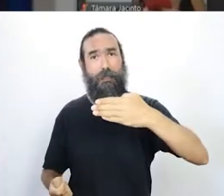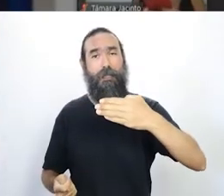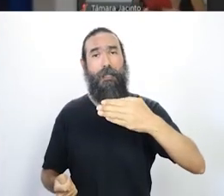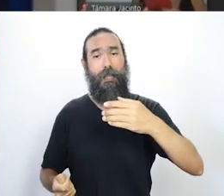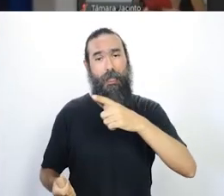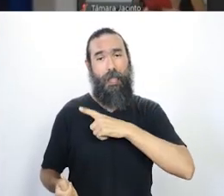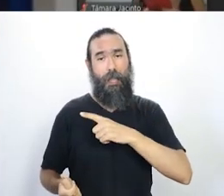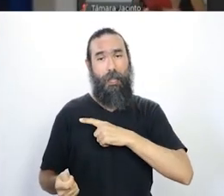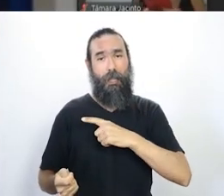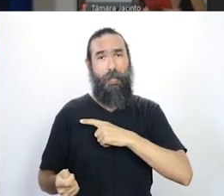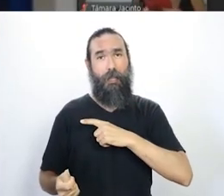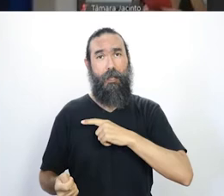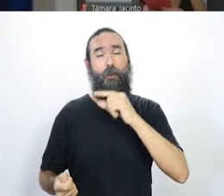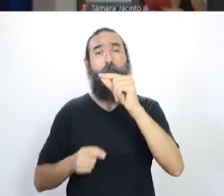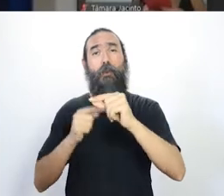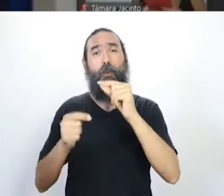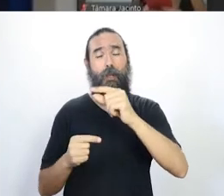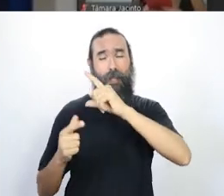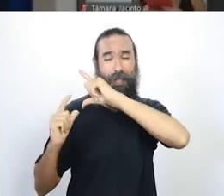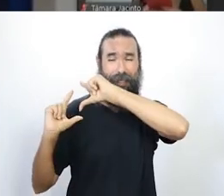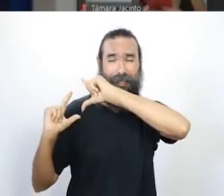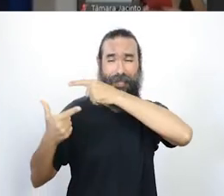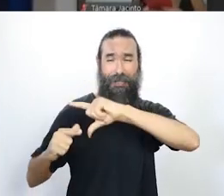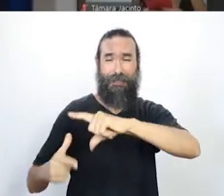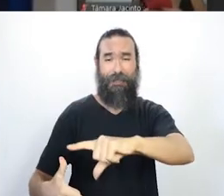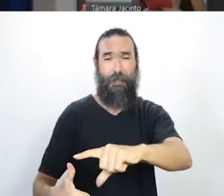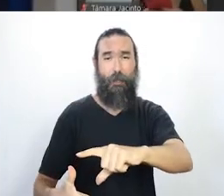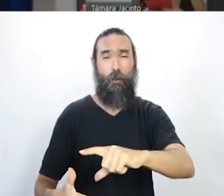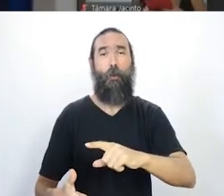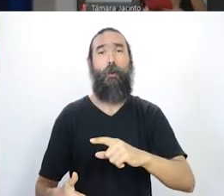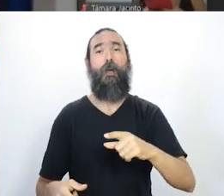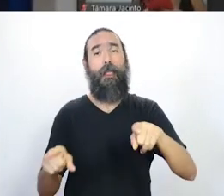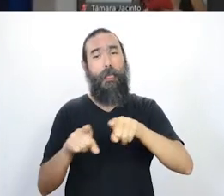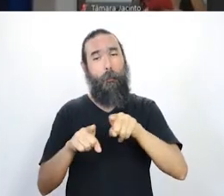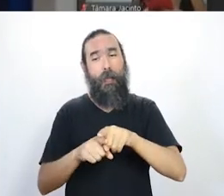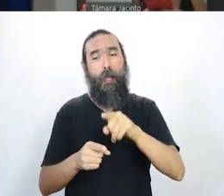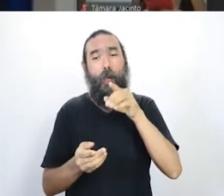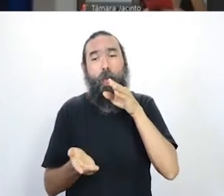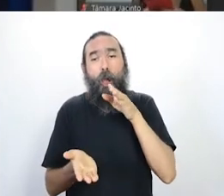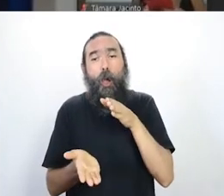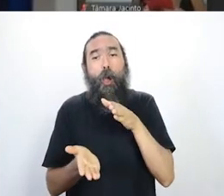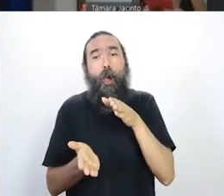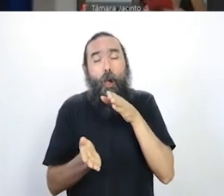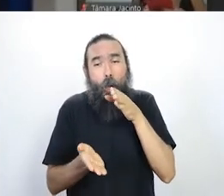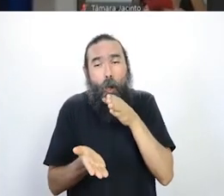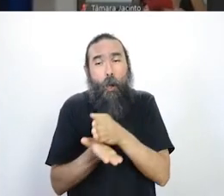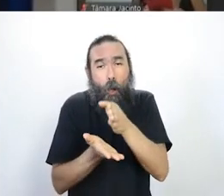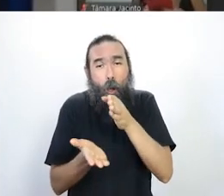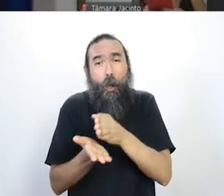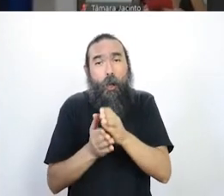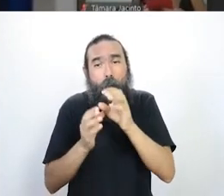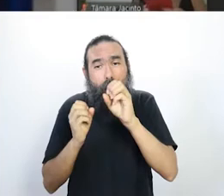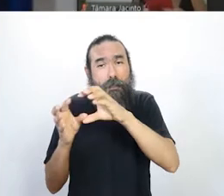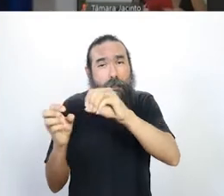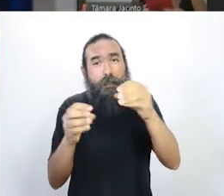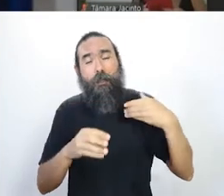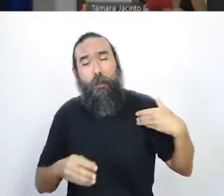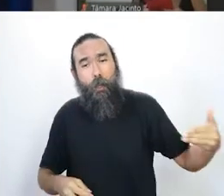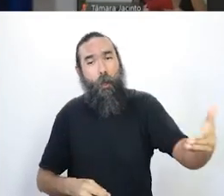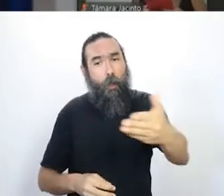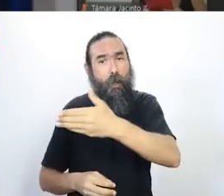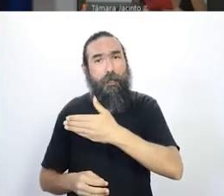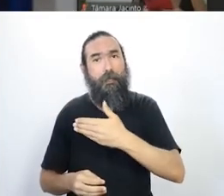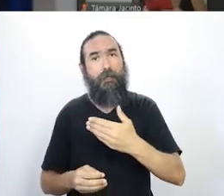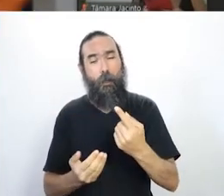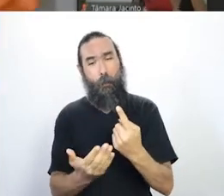vocês chegam carregados dessa tradição e desses conselhos. E é isso que dá força para a gente, porque a gente,